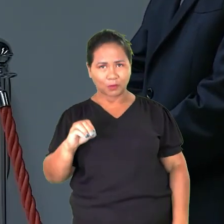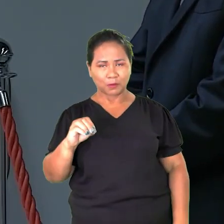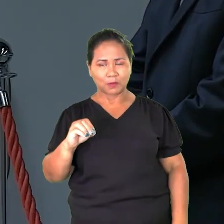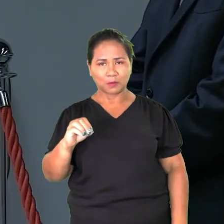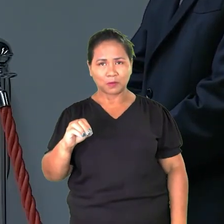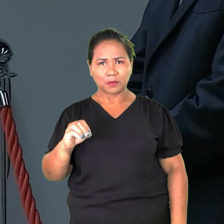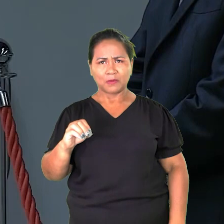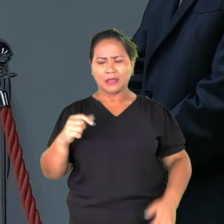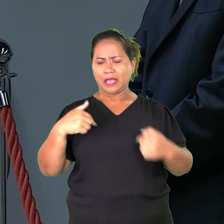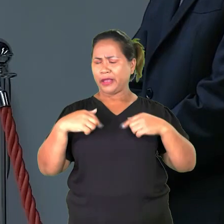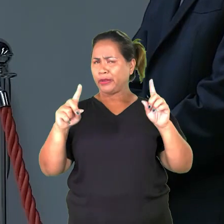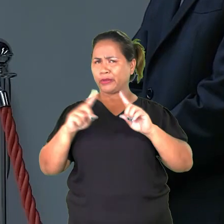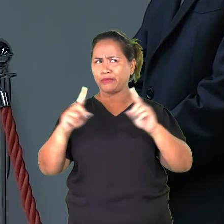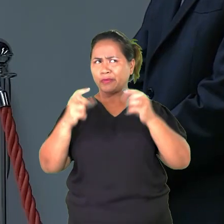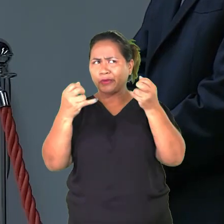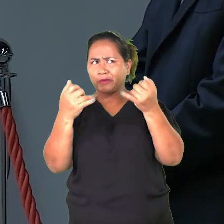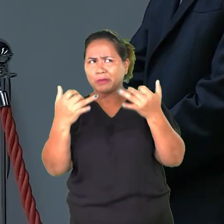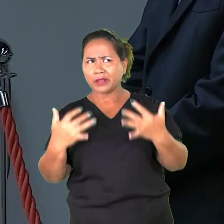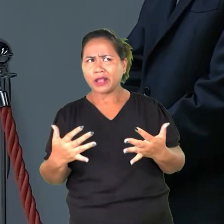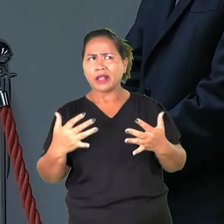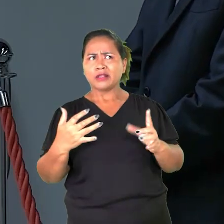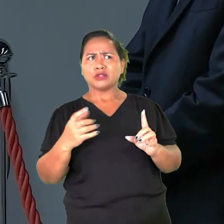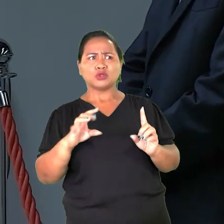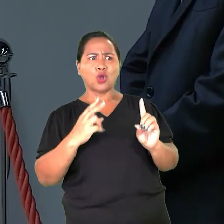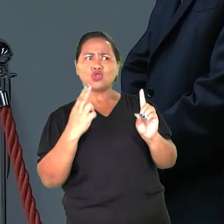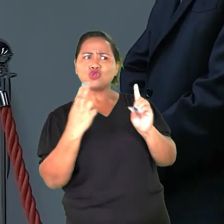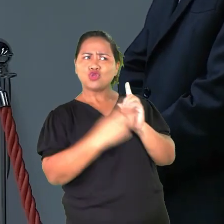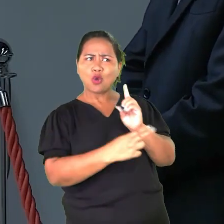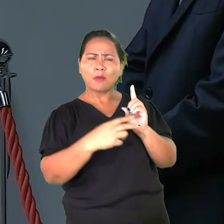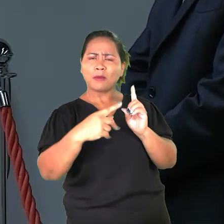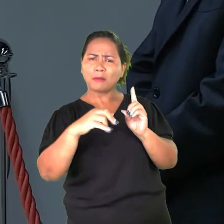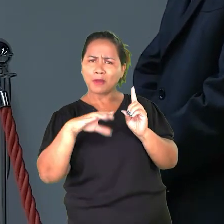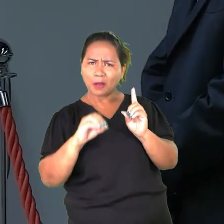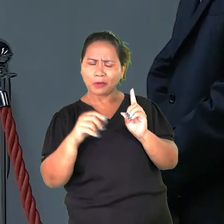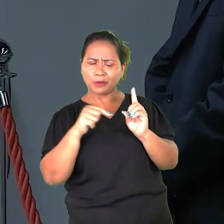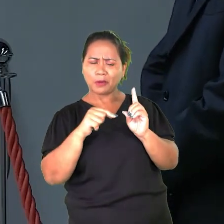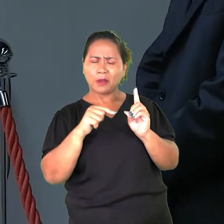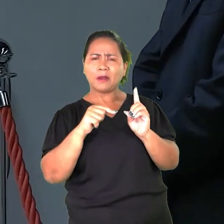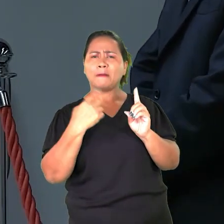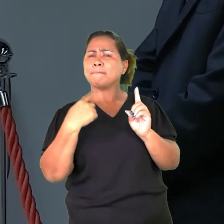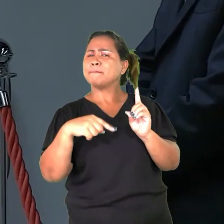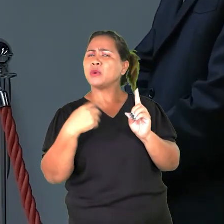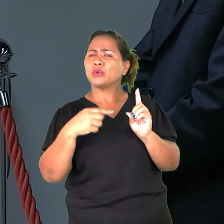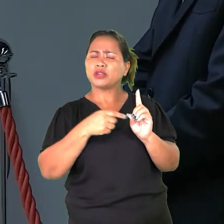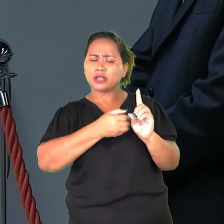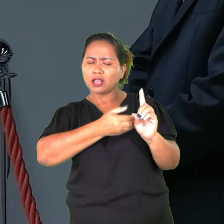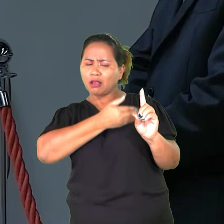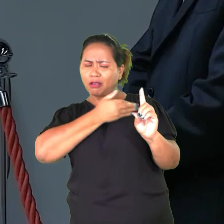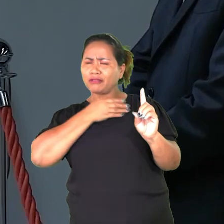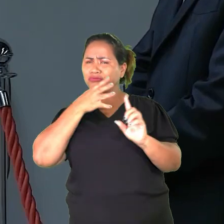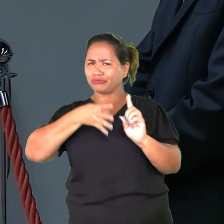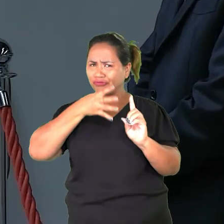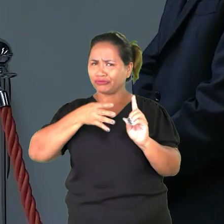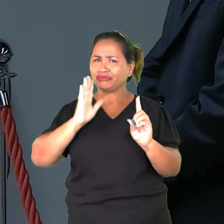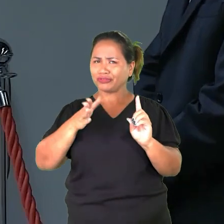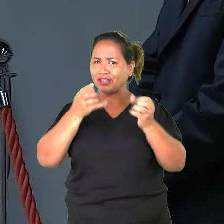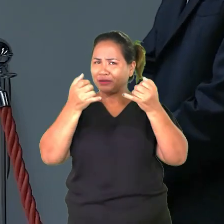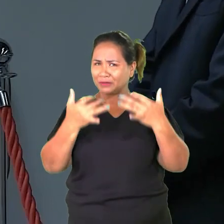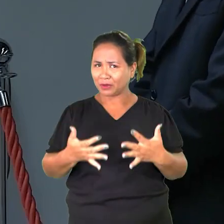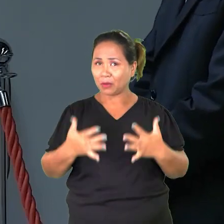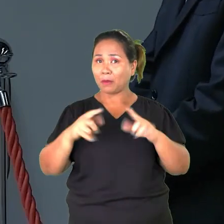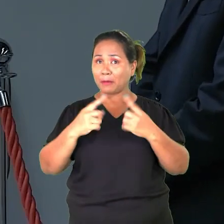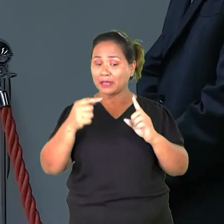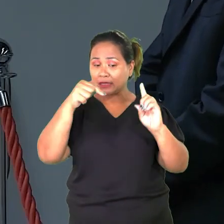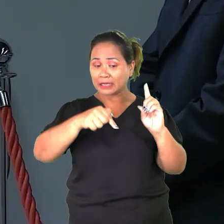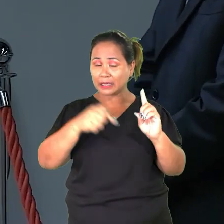vou falar do poeta Paulo Bonfim, até porque o José Bauab já falou bastante. Mas uma coisa é certa, isso